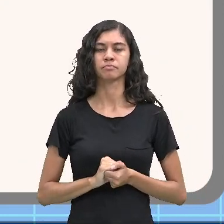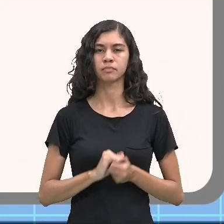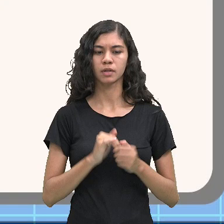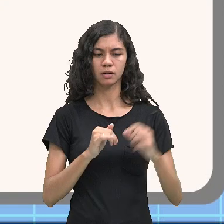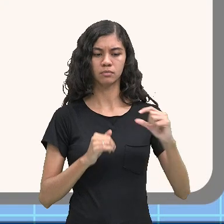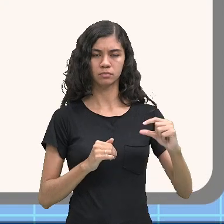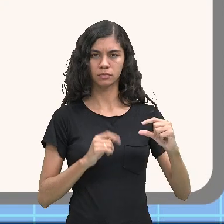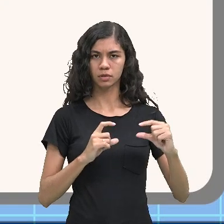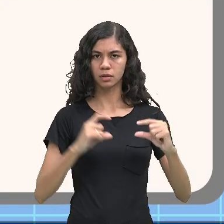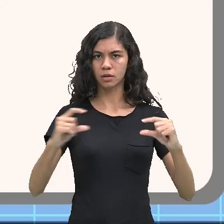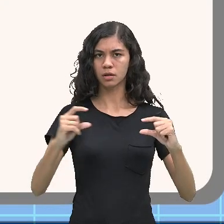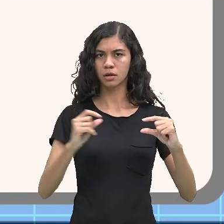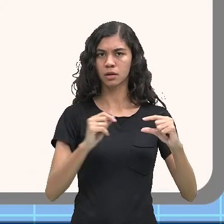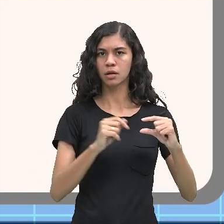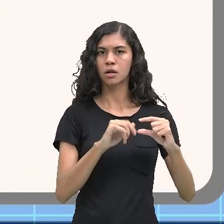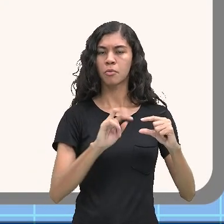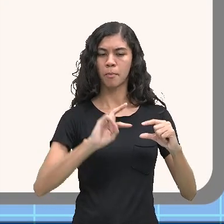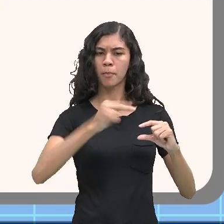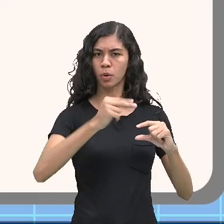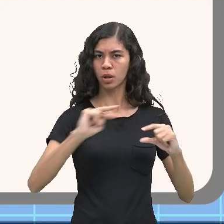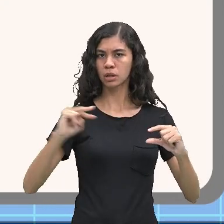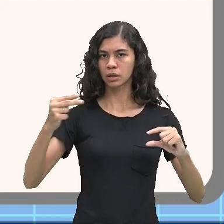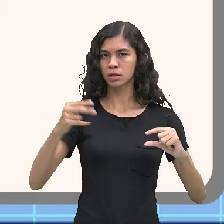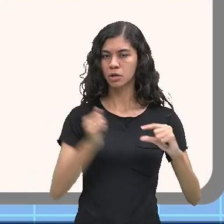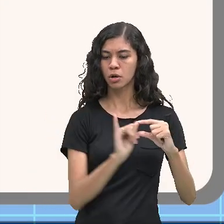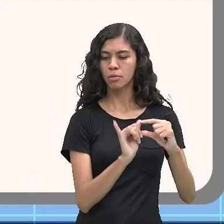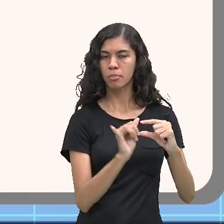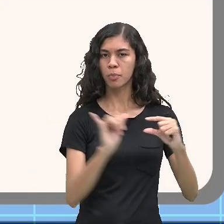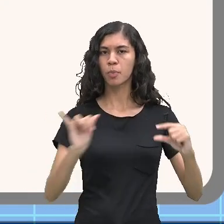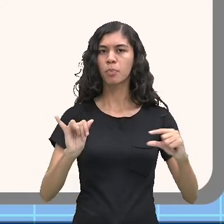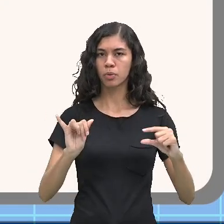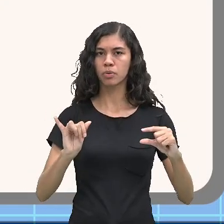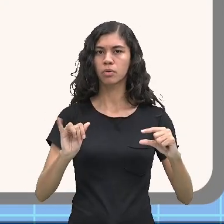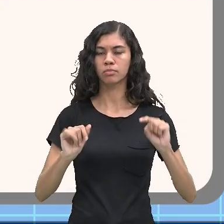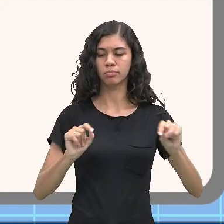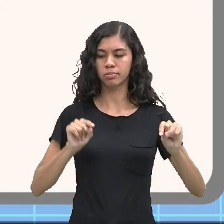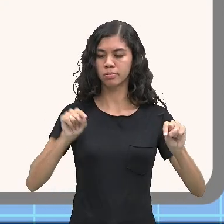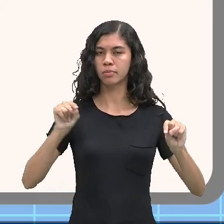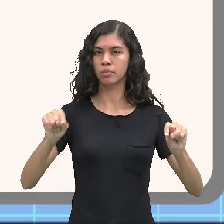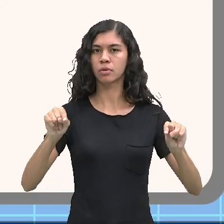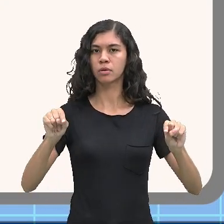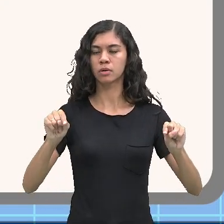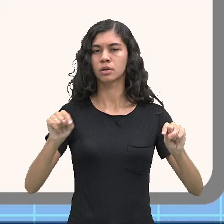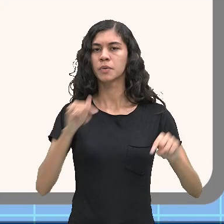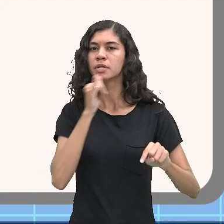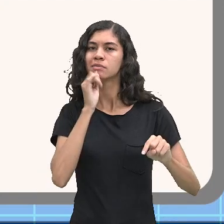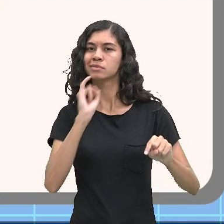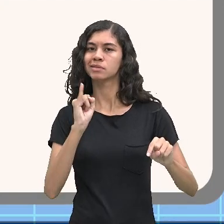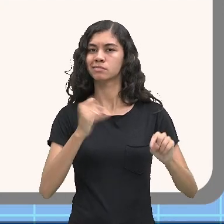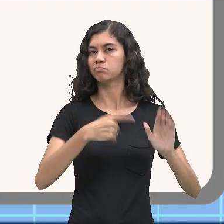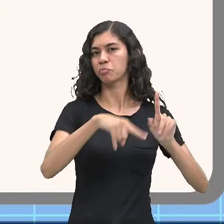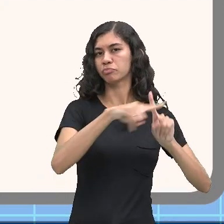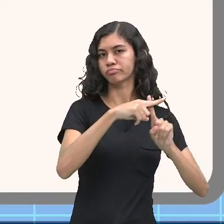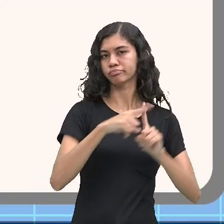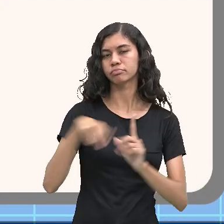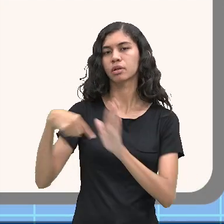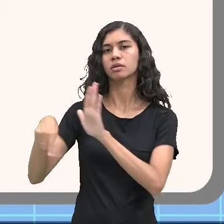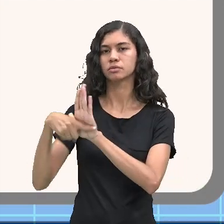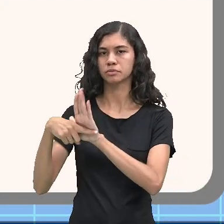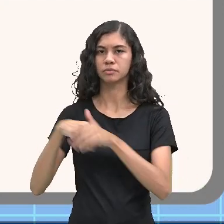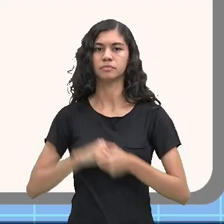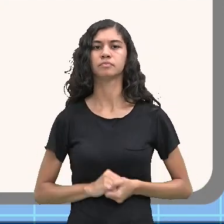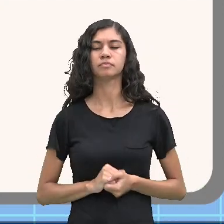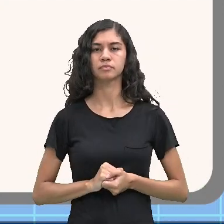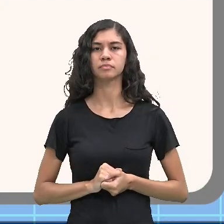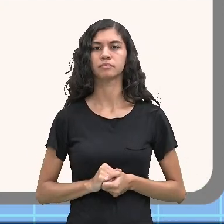uma diferença de potencial, ela realiza um movimento, seja para pontos de maior potencial, seja para pontos de menor potencial. Colocamos aí